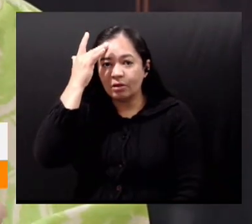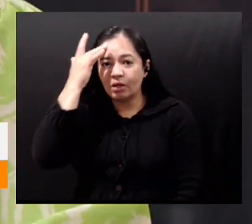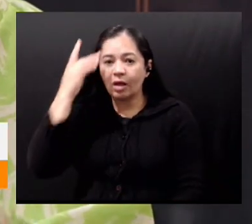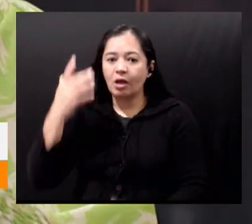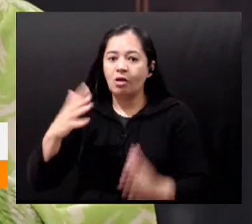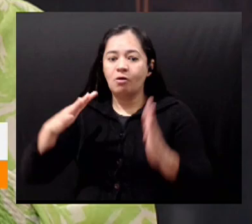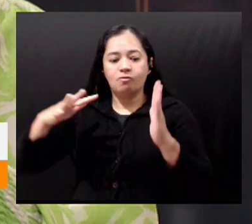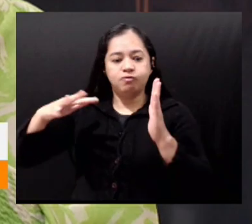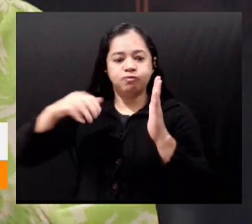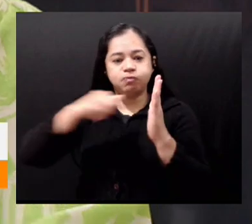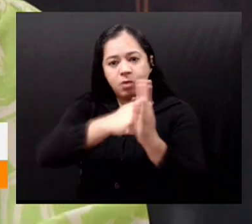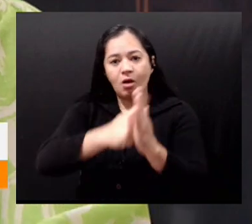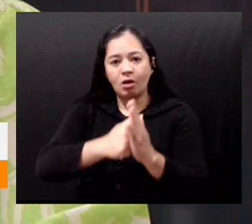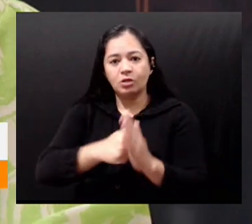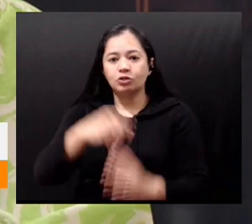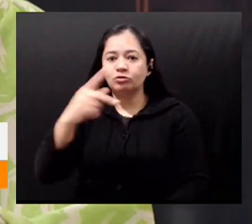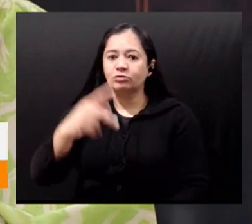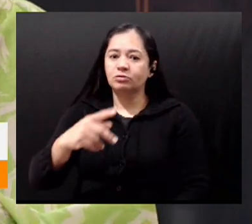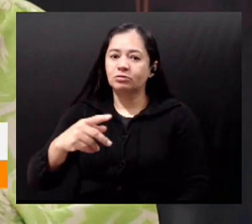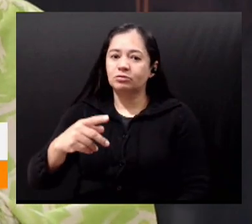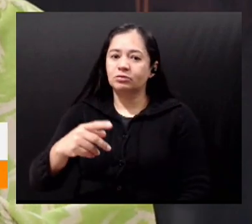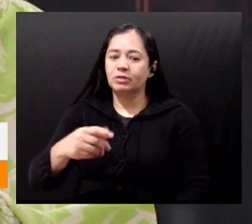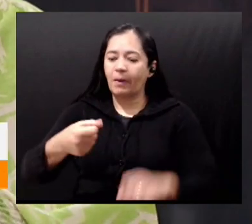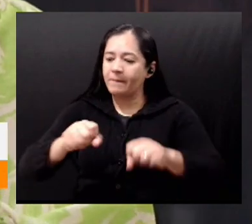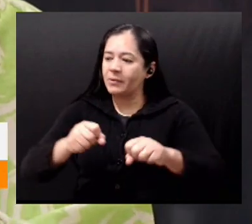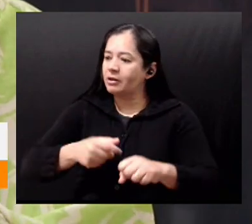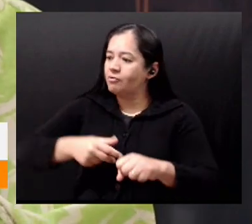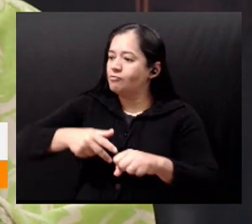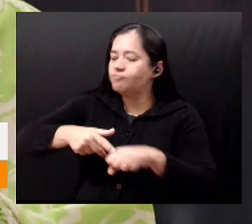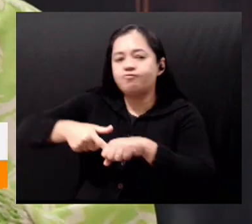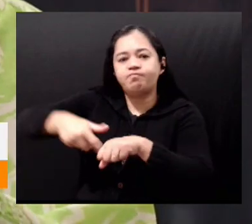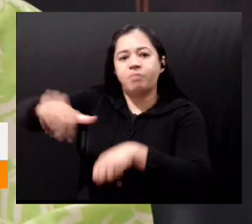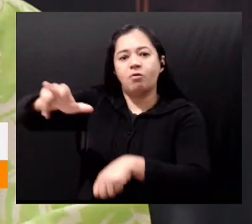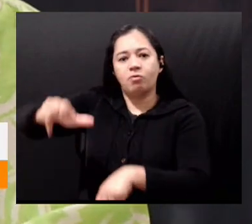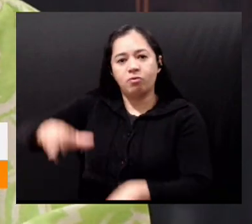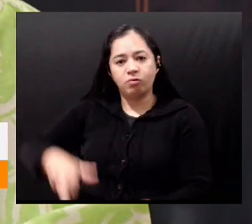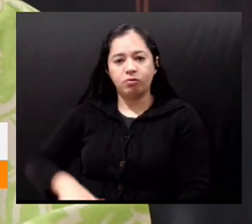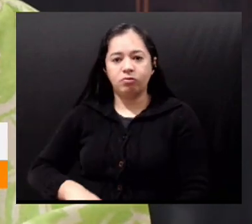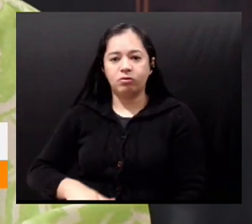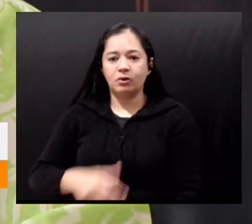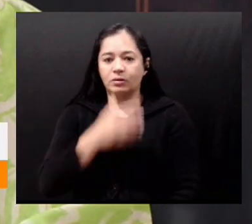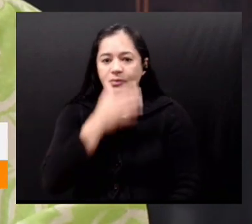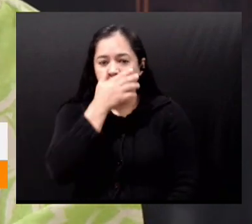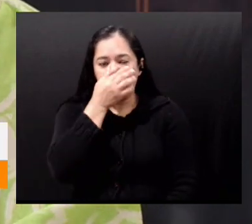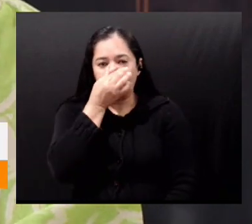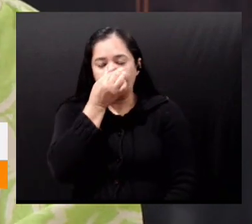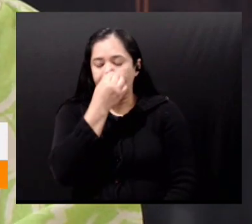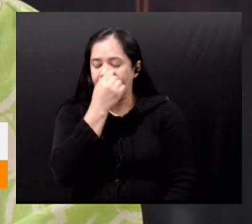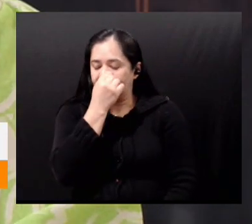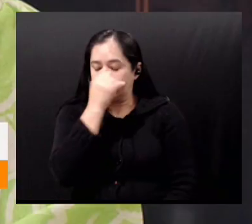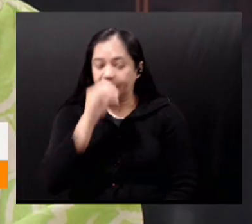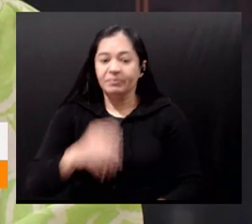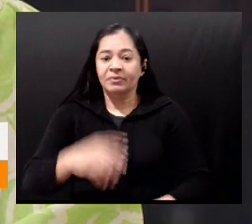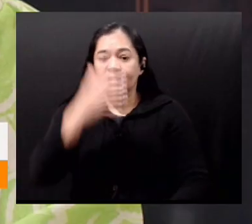com a mão, o motoqueiro dá pontapé. Então, assim, as pessoas estão perdendo o